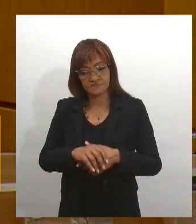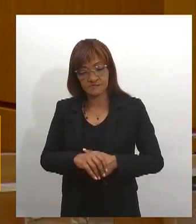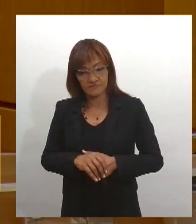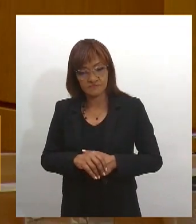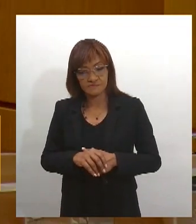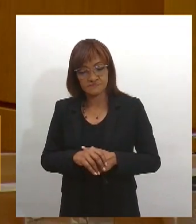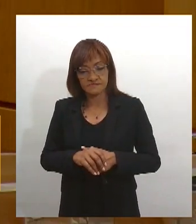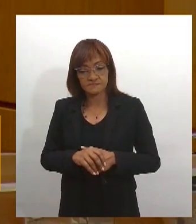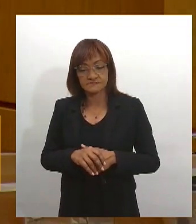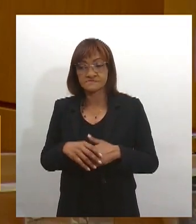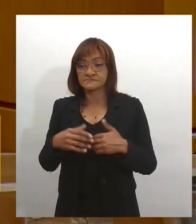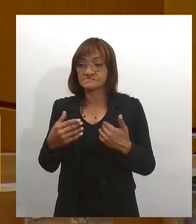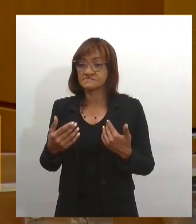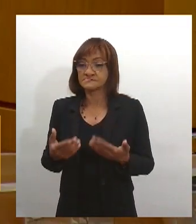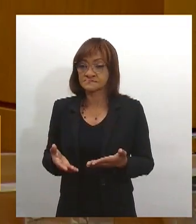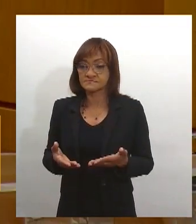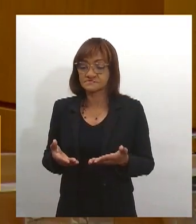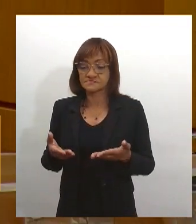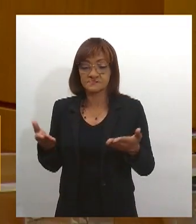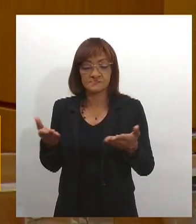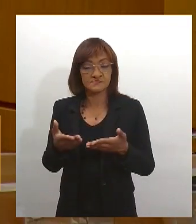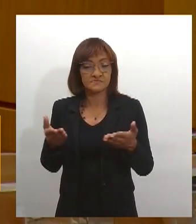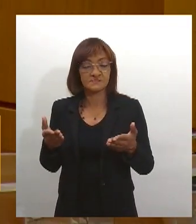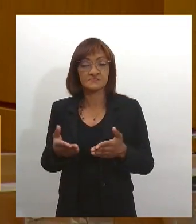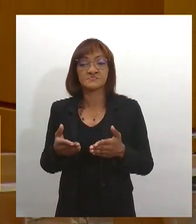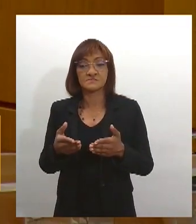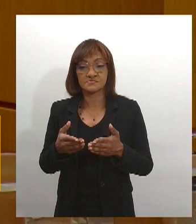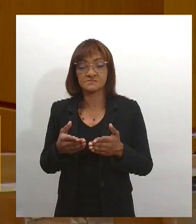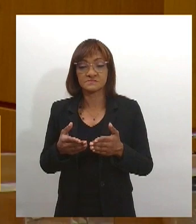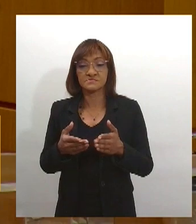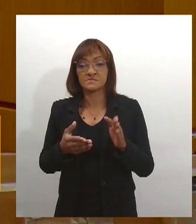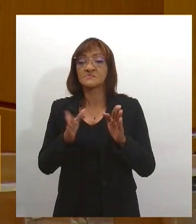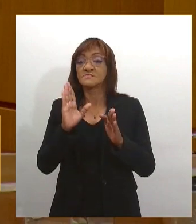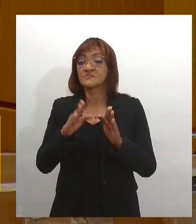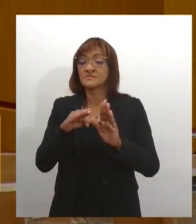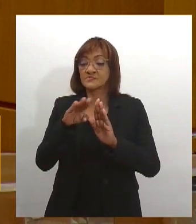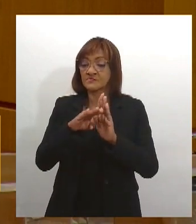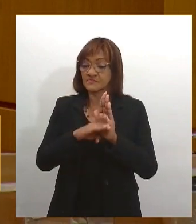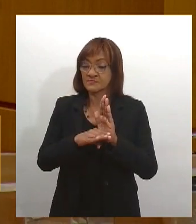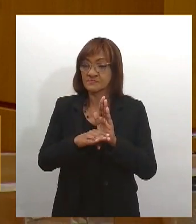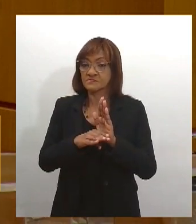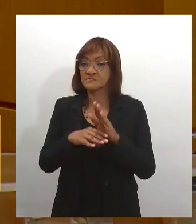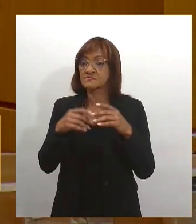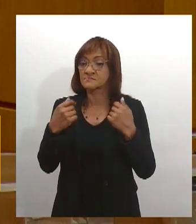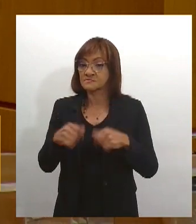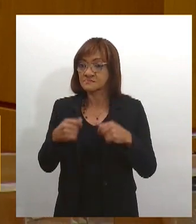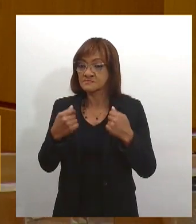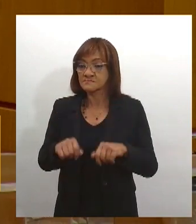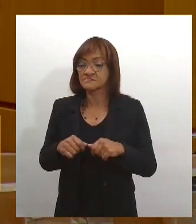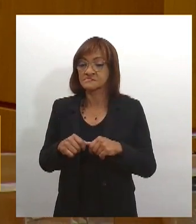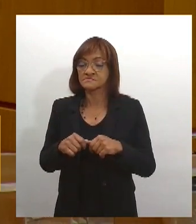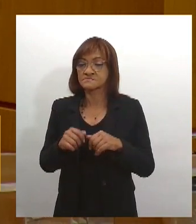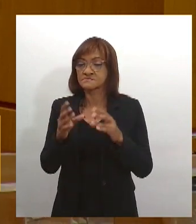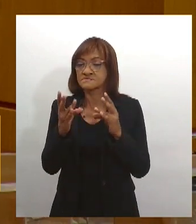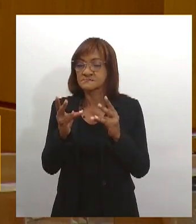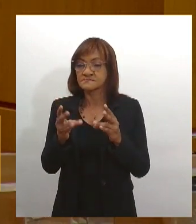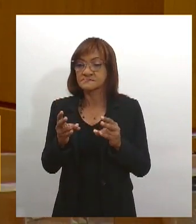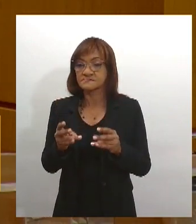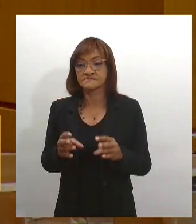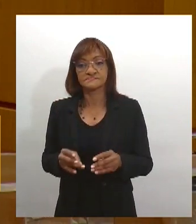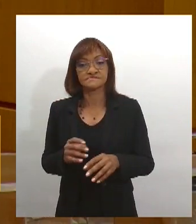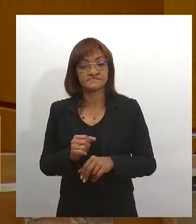Esta é uma pauta que a gente precisa aprofundar, deputada Áurea. Aprofundar ao máximo para a